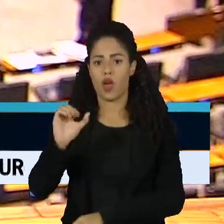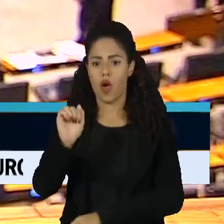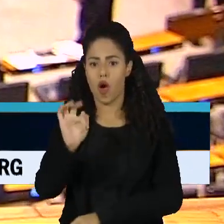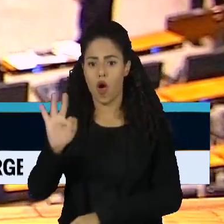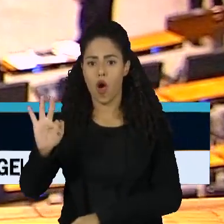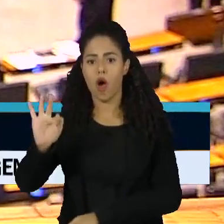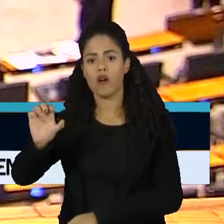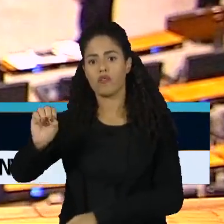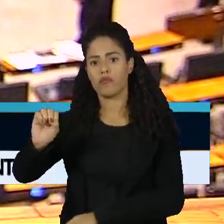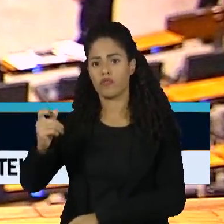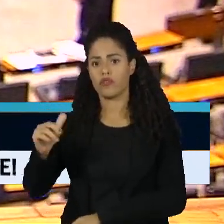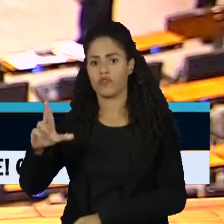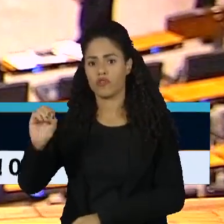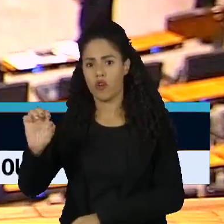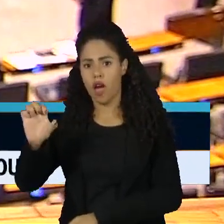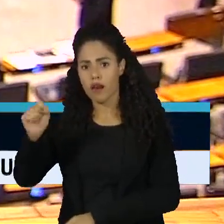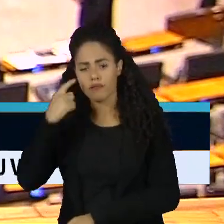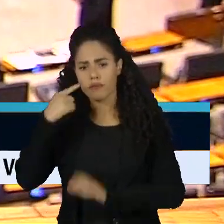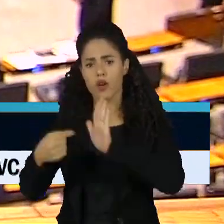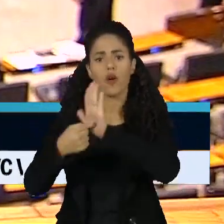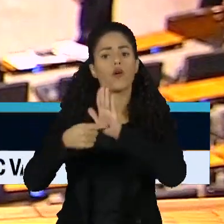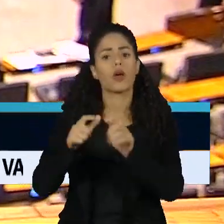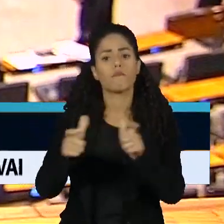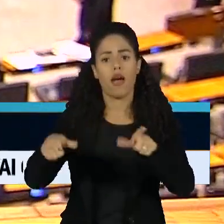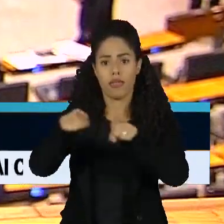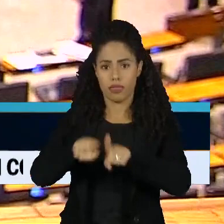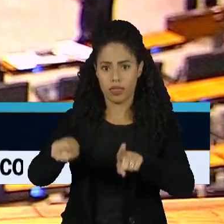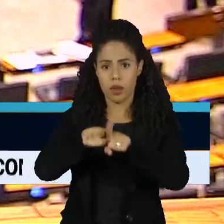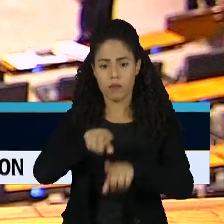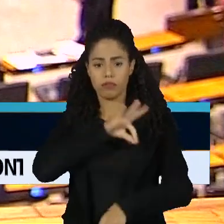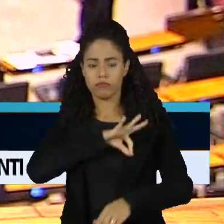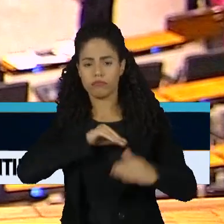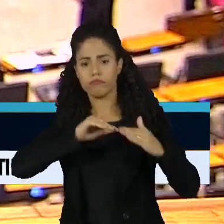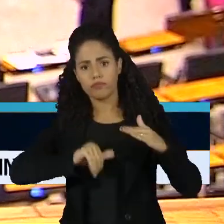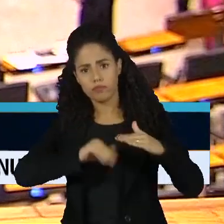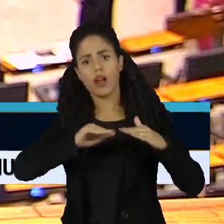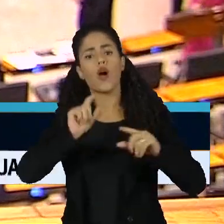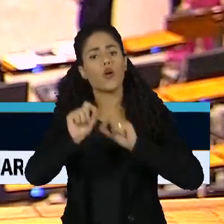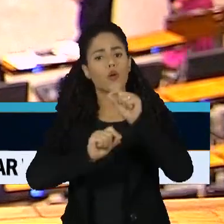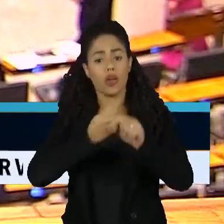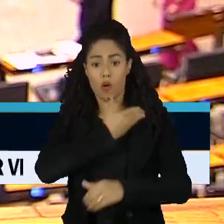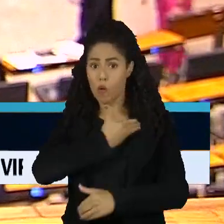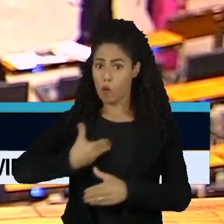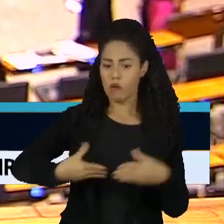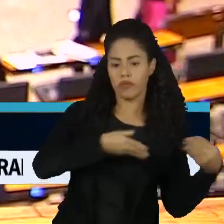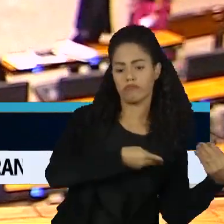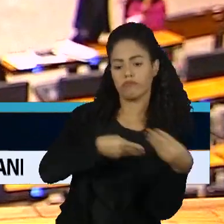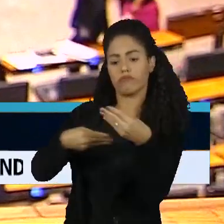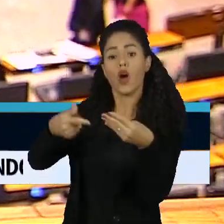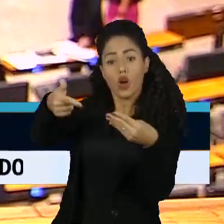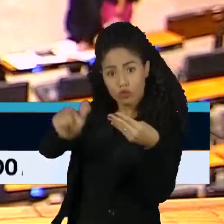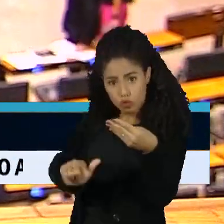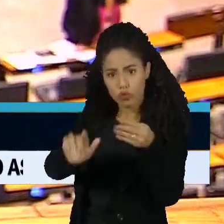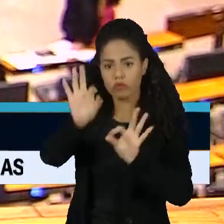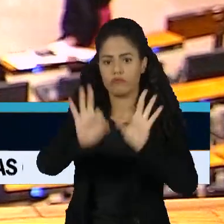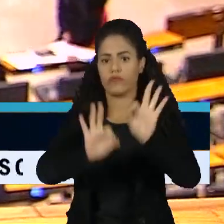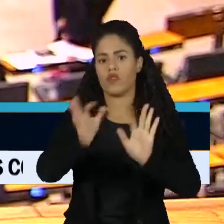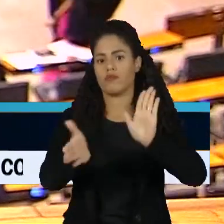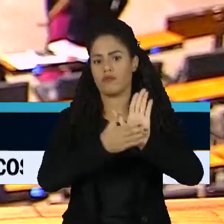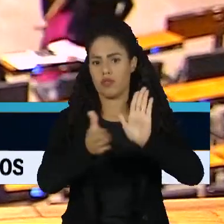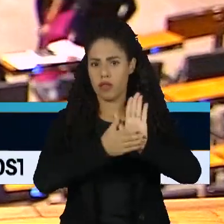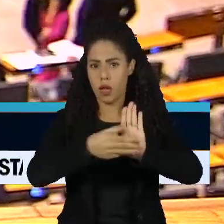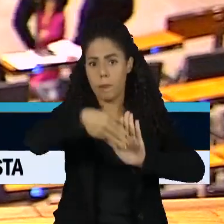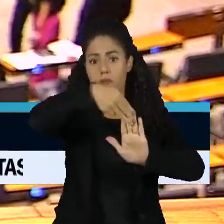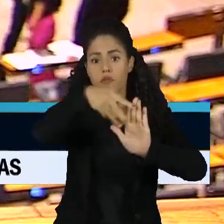fora da Medida Provisória que aumenta o salário mínimo o governo vai reenviar esse tema por meio de um projeto de lei e